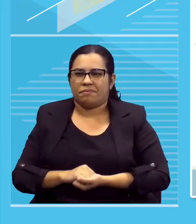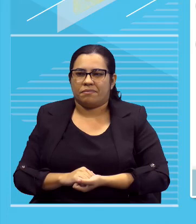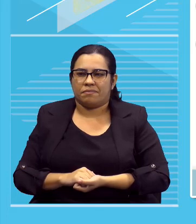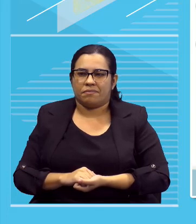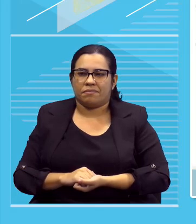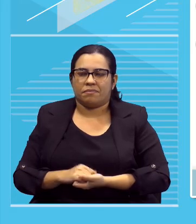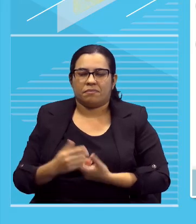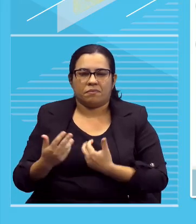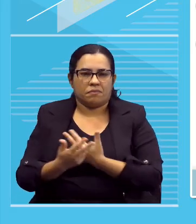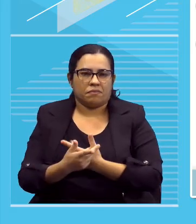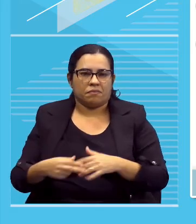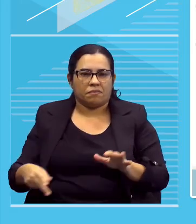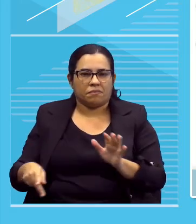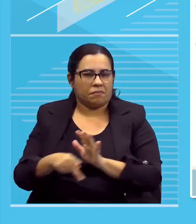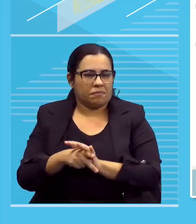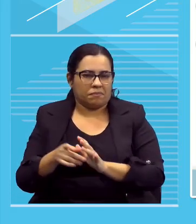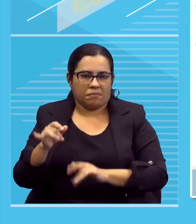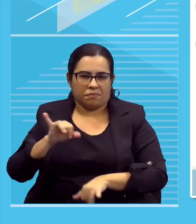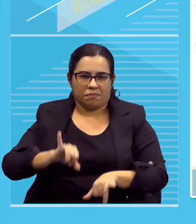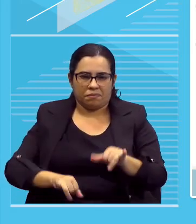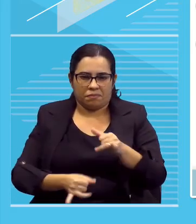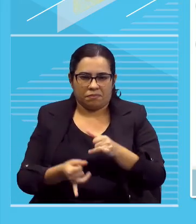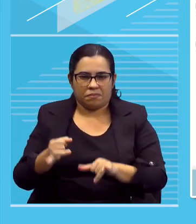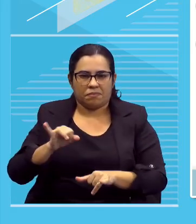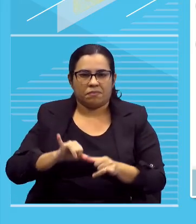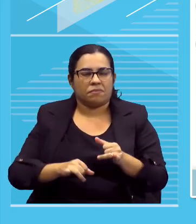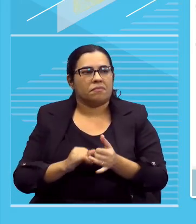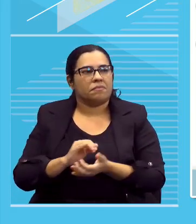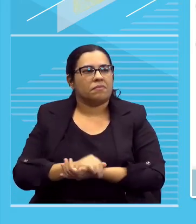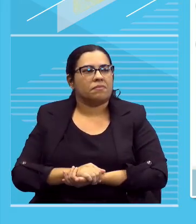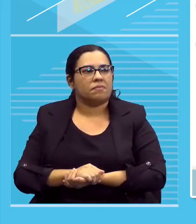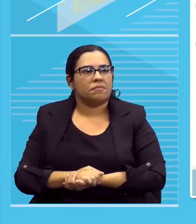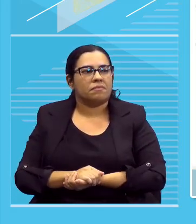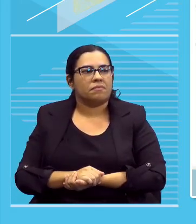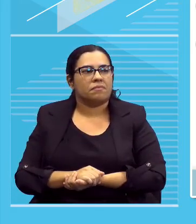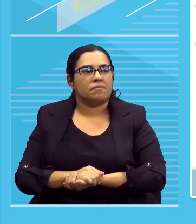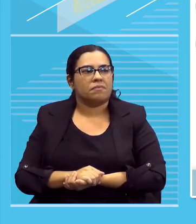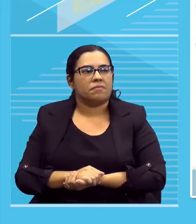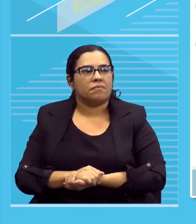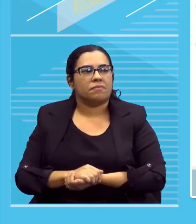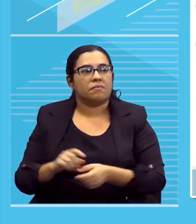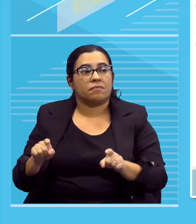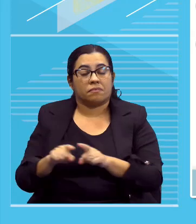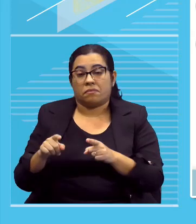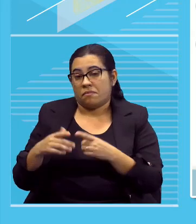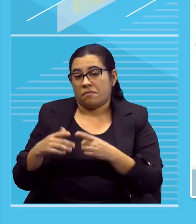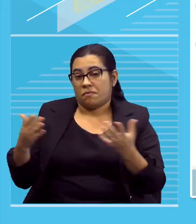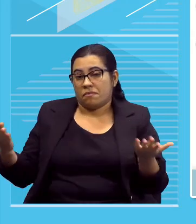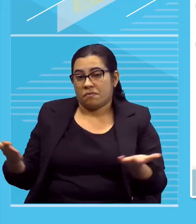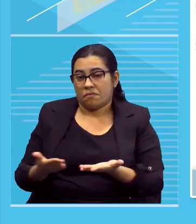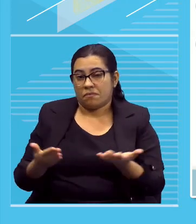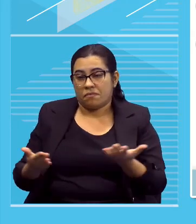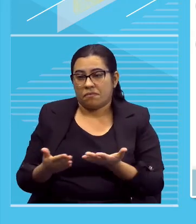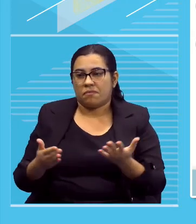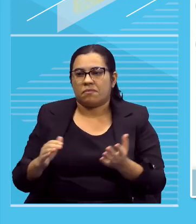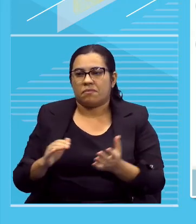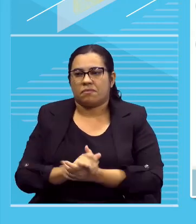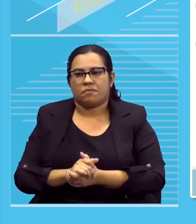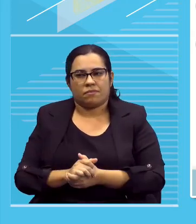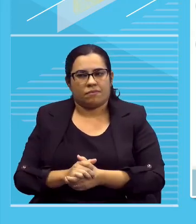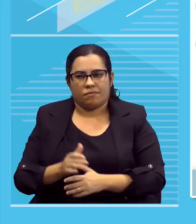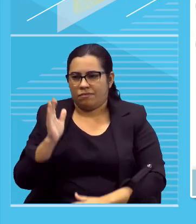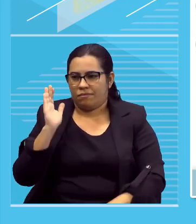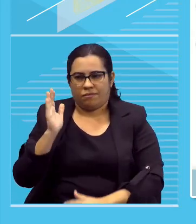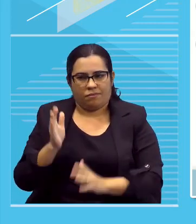produtos químicos e mais recentemente com @utilização